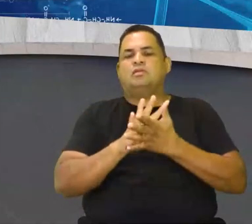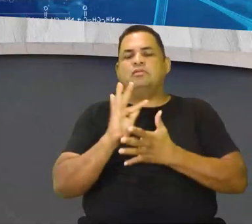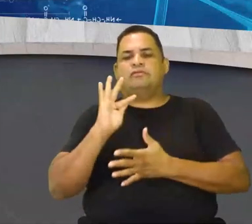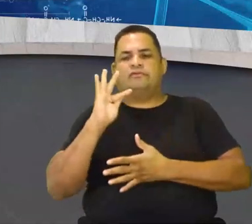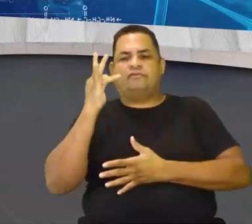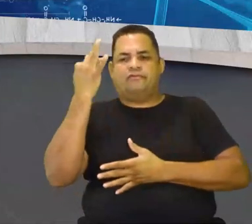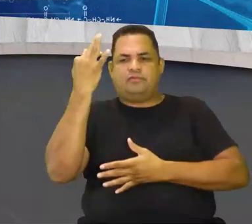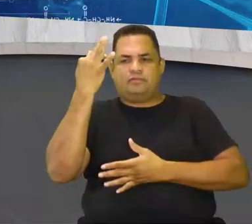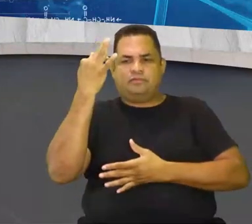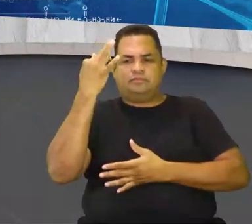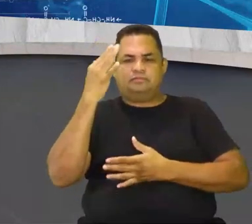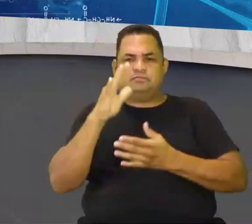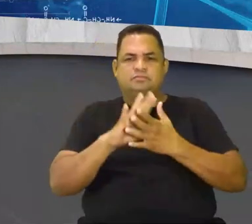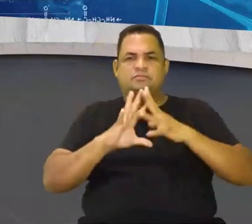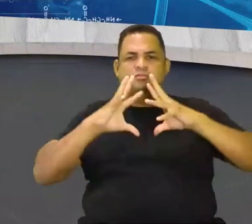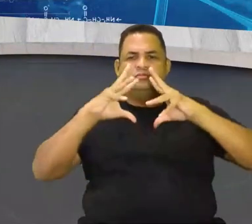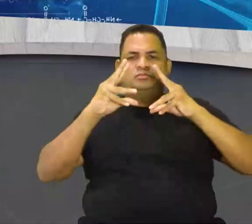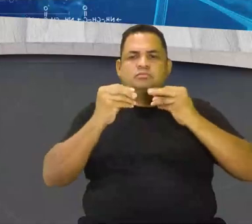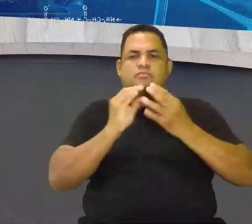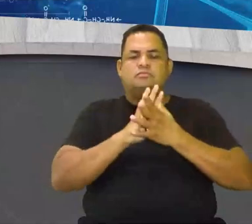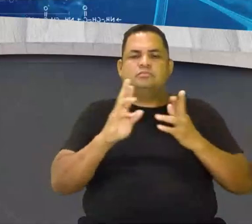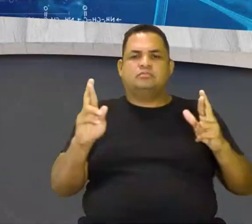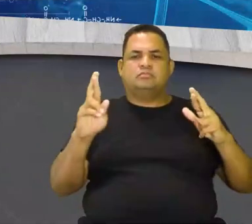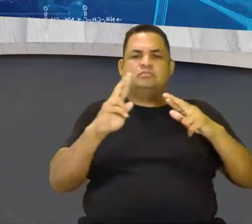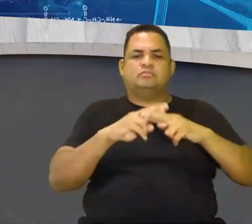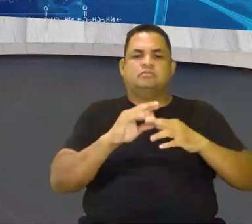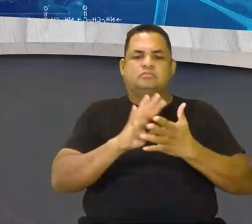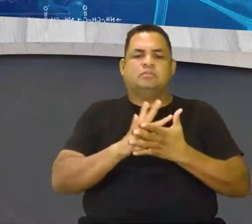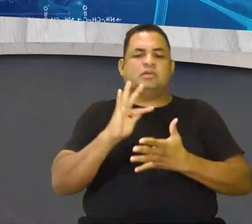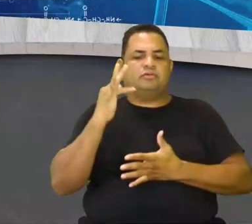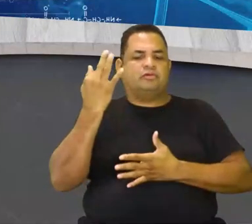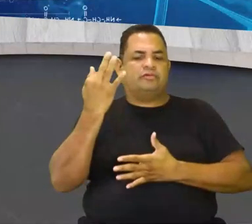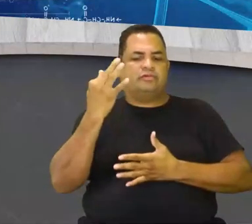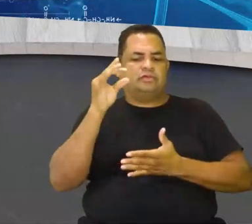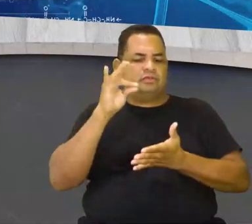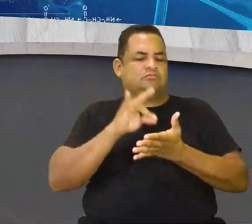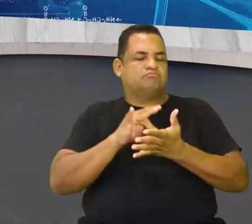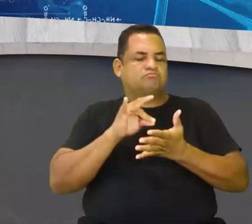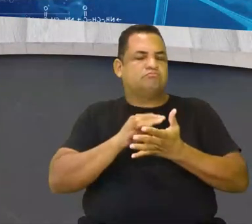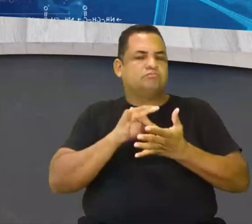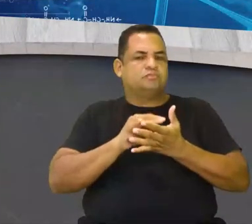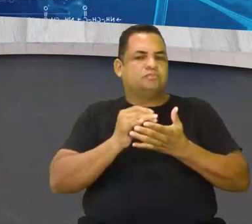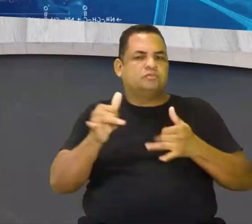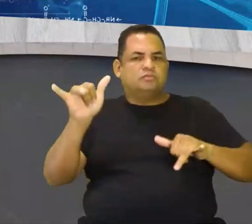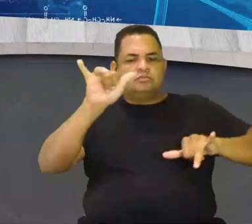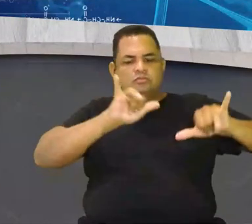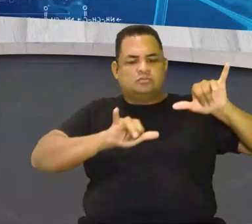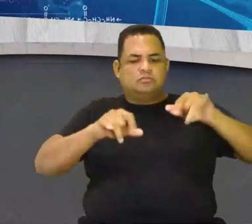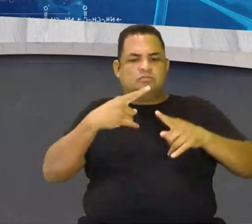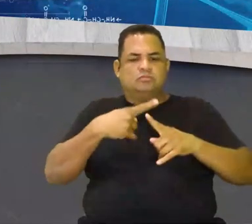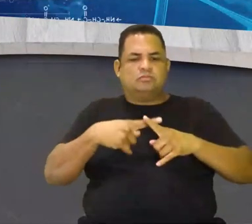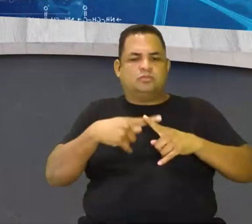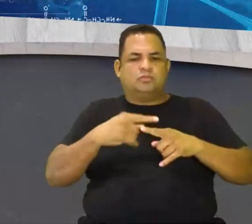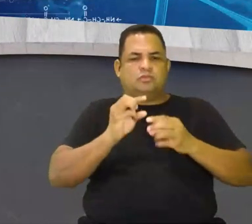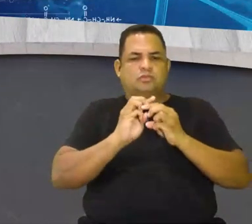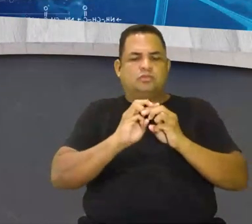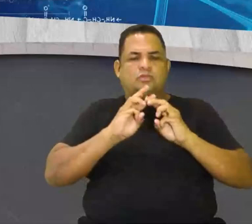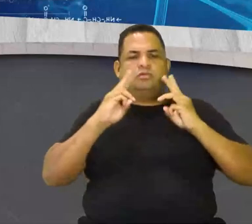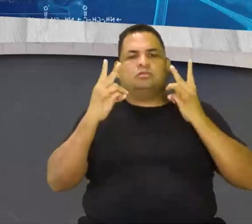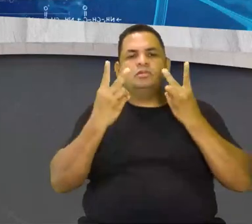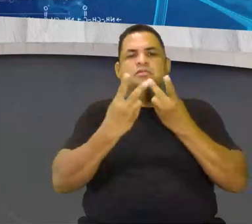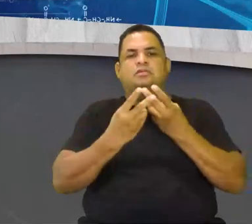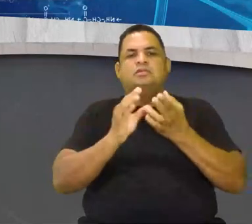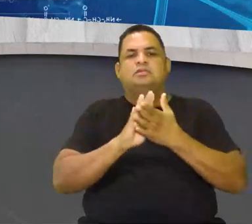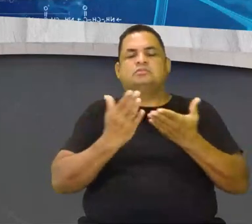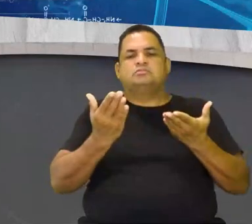fenômenos, toda reação química é um fenômeno químico, porque a matéria se transforma completamente